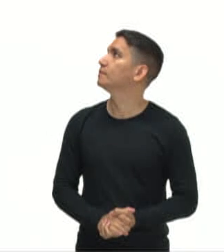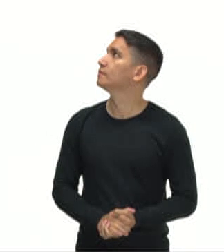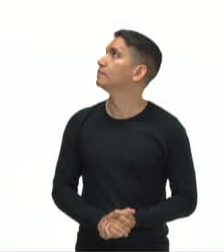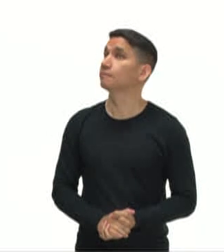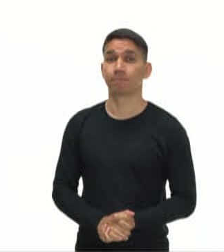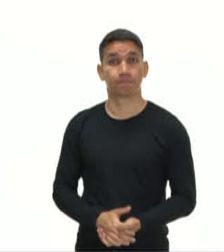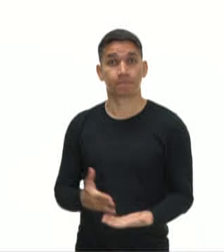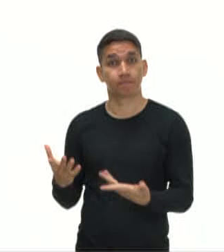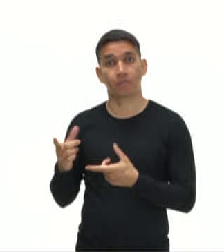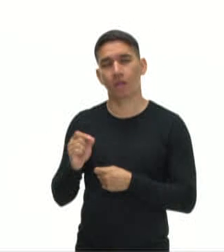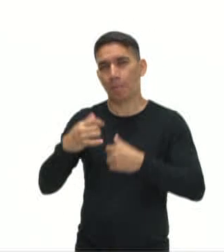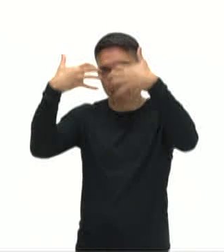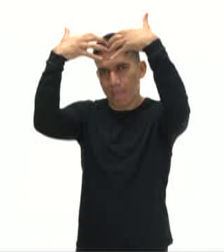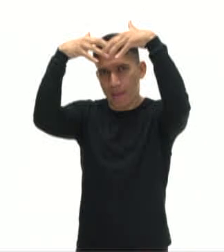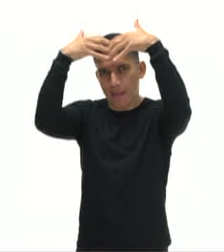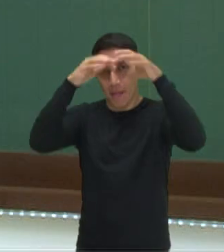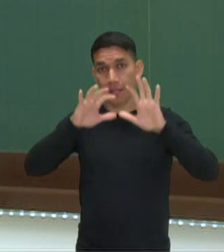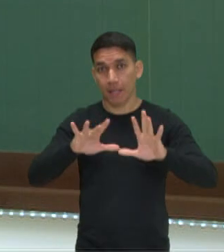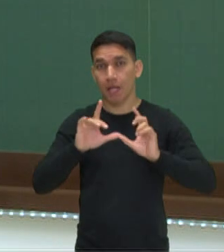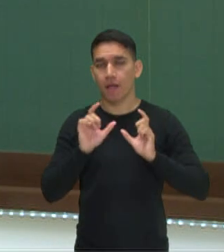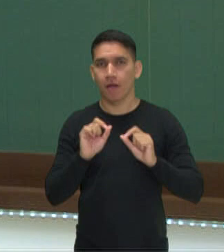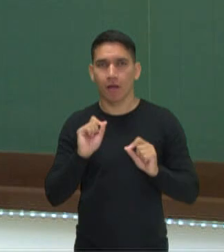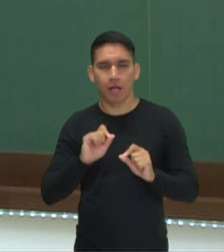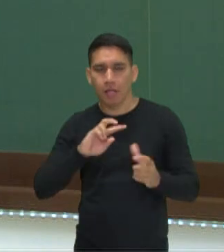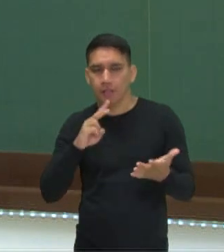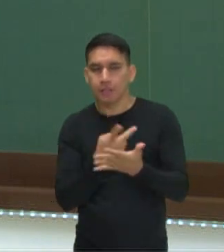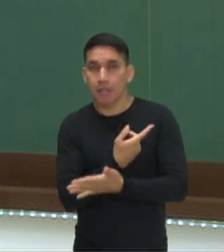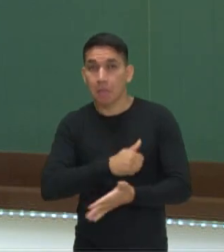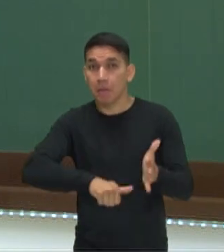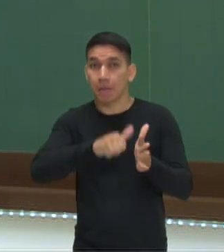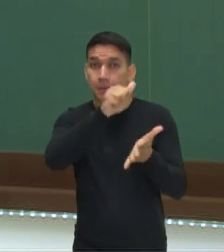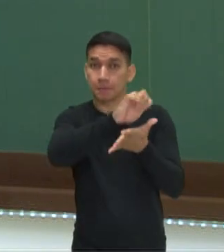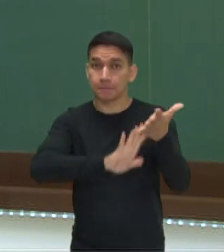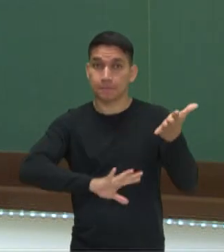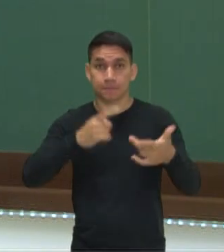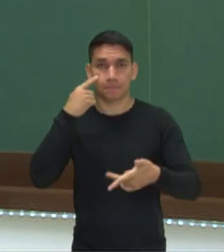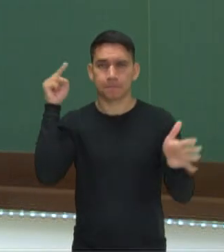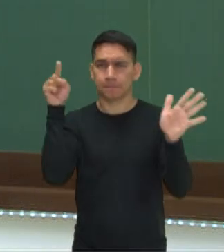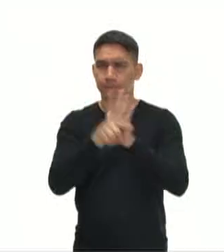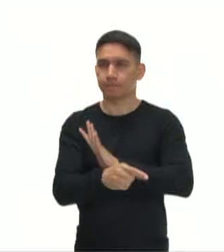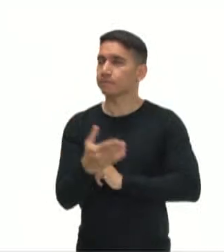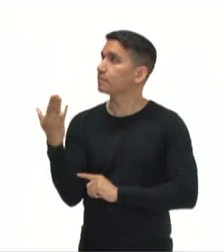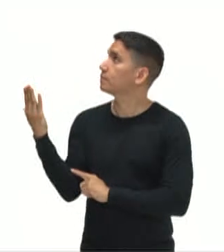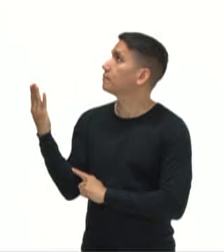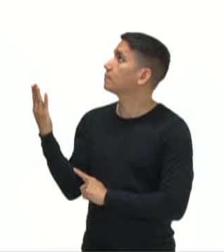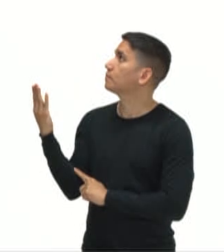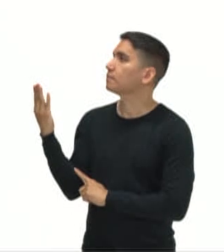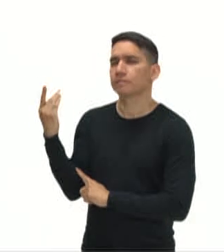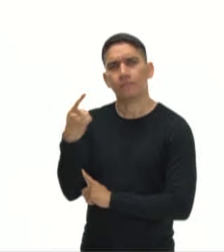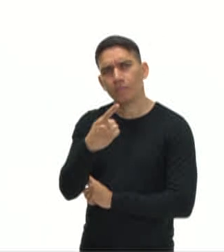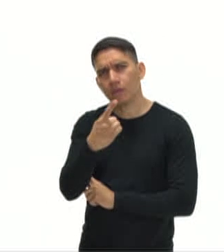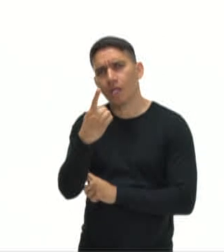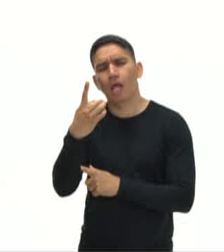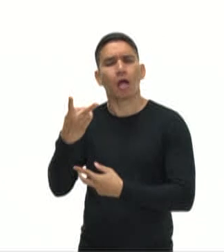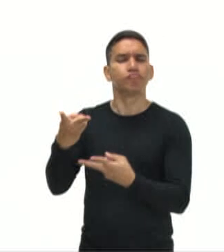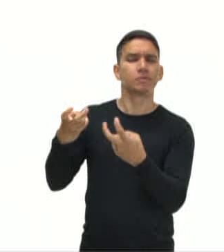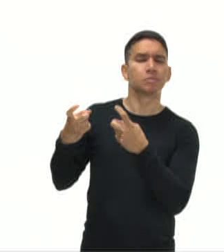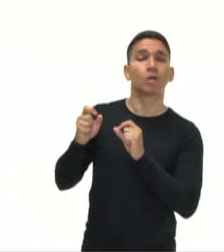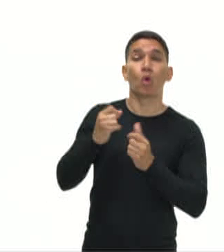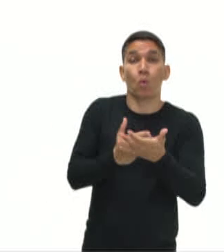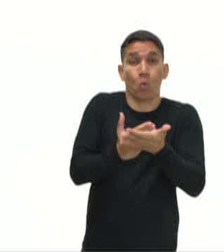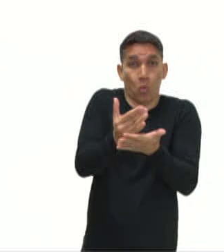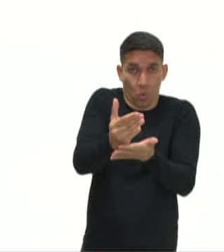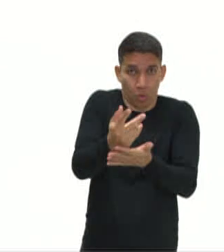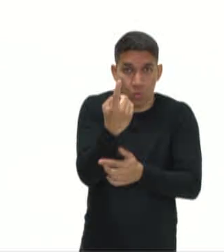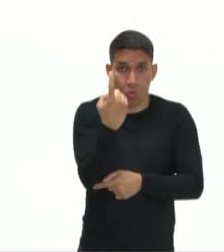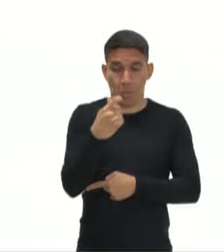Então, vamos pensar sobre isso e resolver a primeira questão. Então, diz assim: considere, inicialmente,